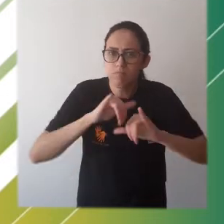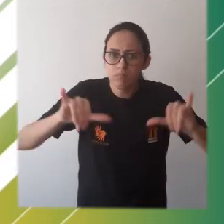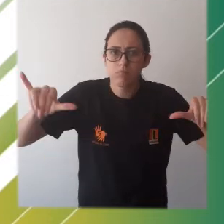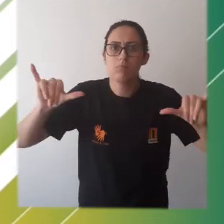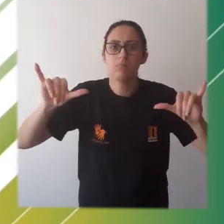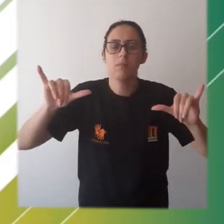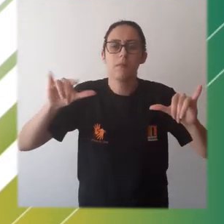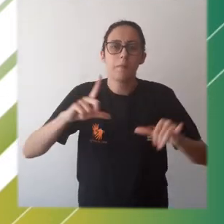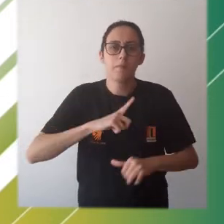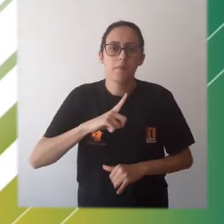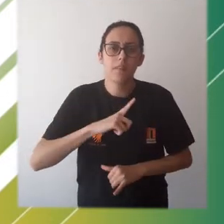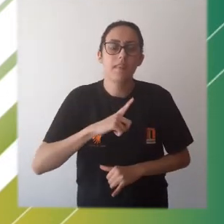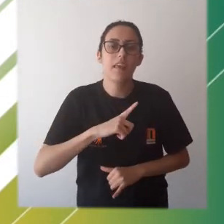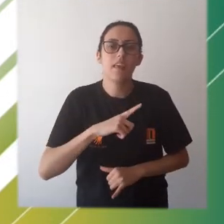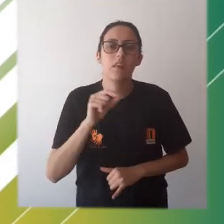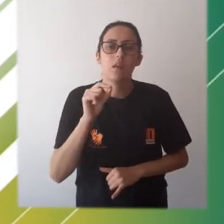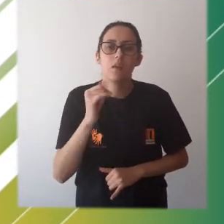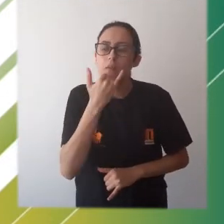estarão concorrendo à bolsa,